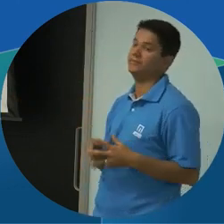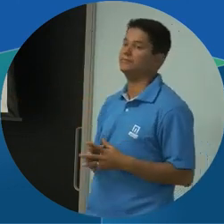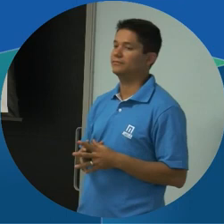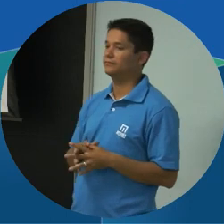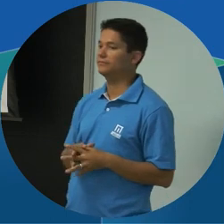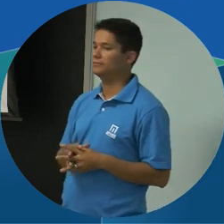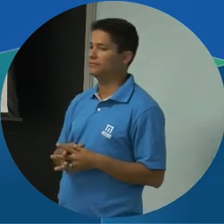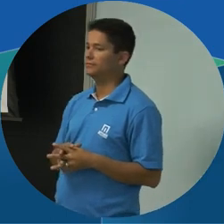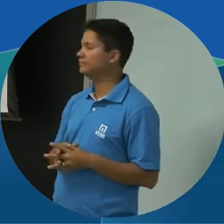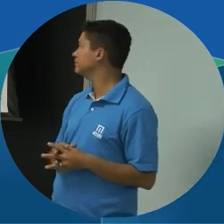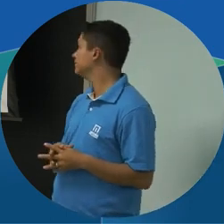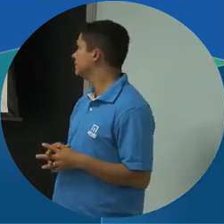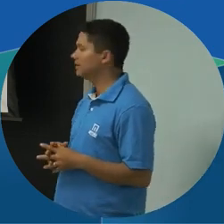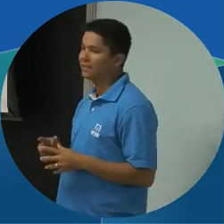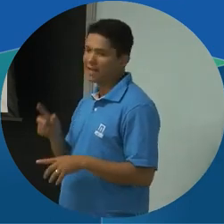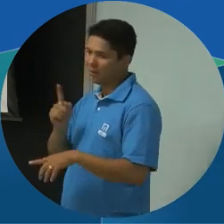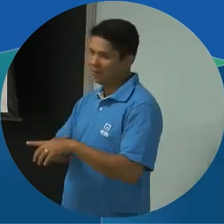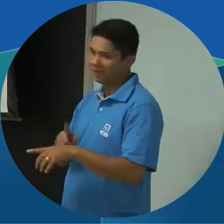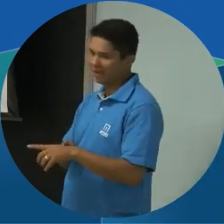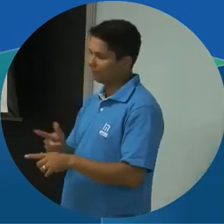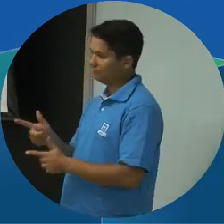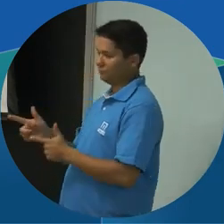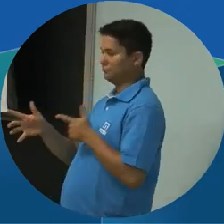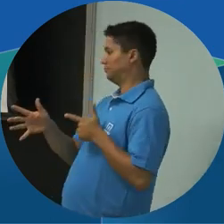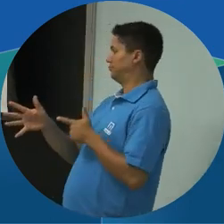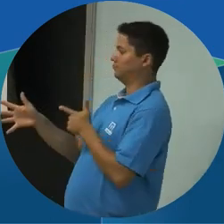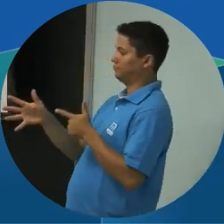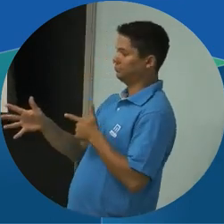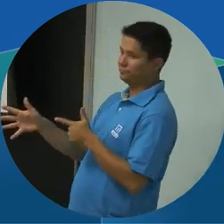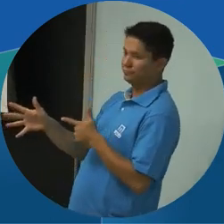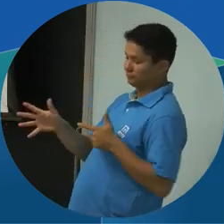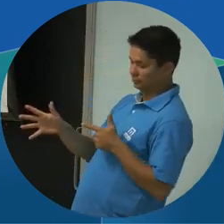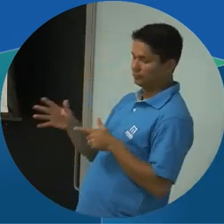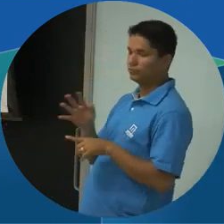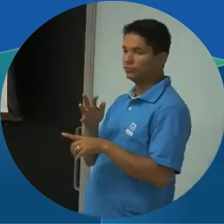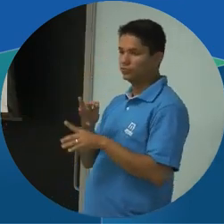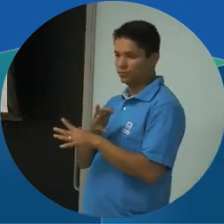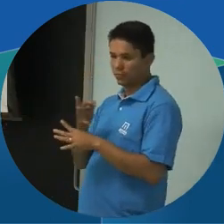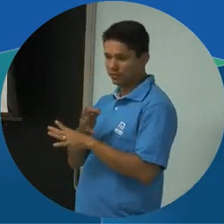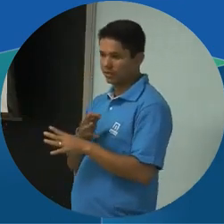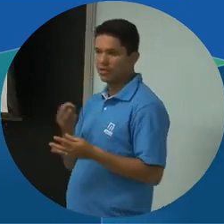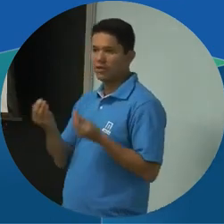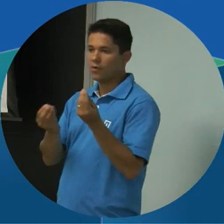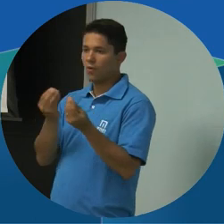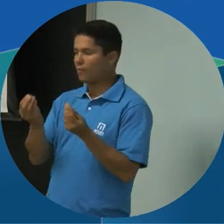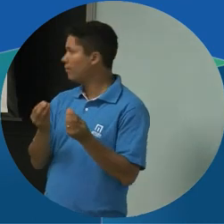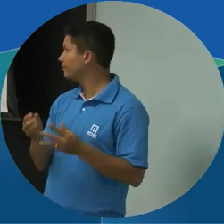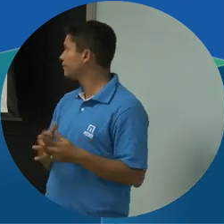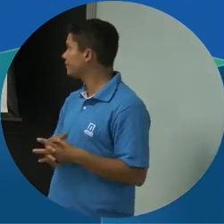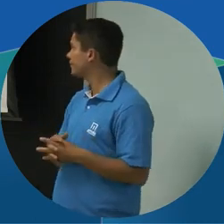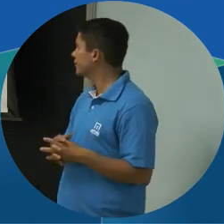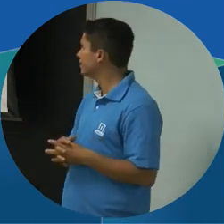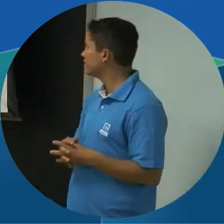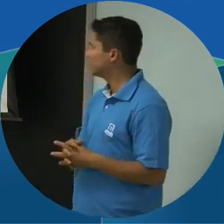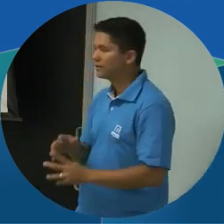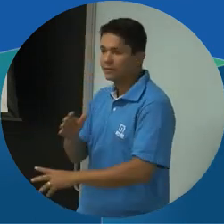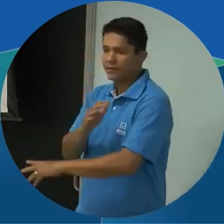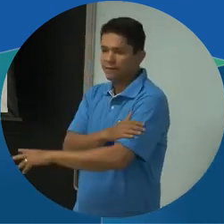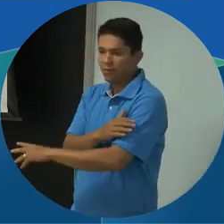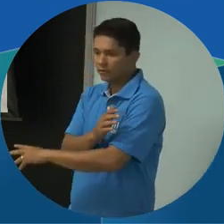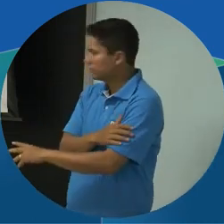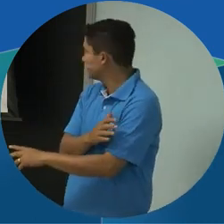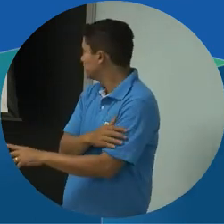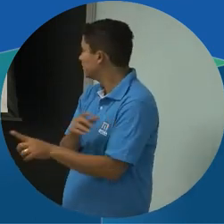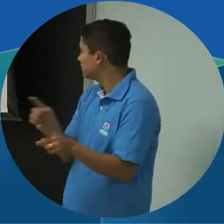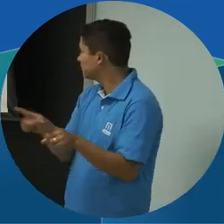sustentar essa pistola durante a operação. Tá? O mesmo seria o quê? Ele também tem que ter força